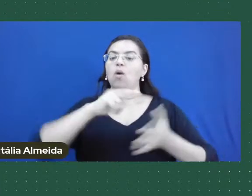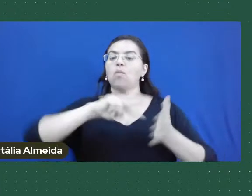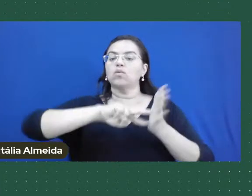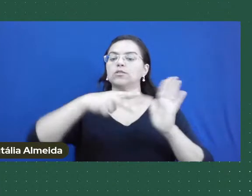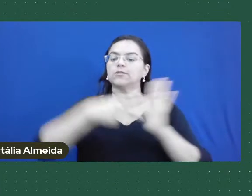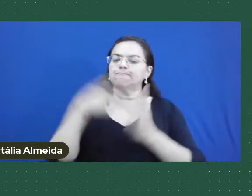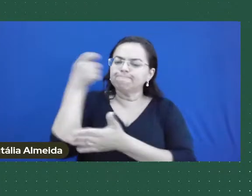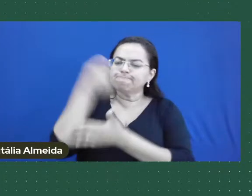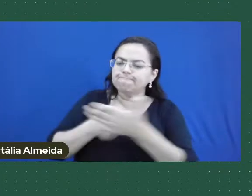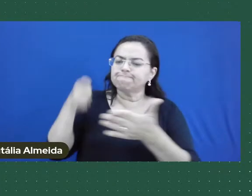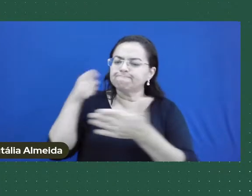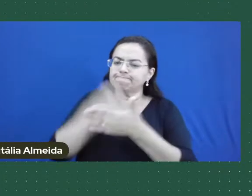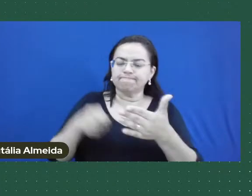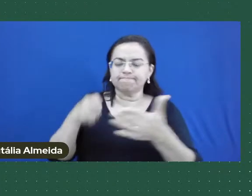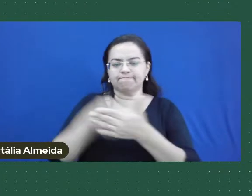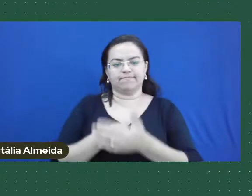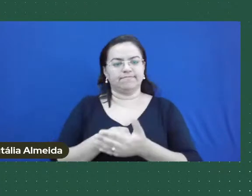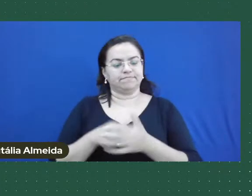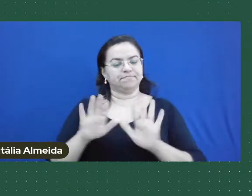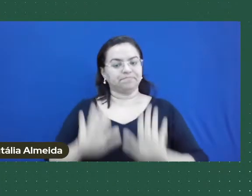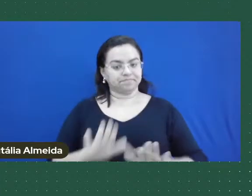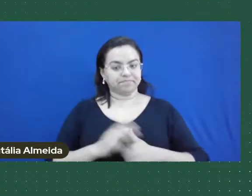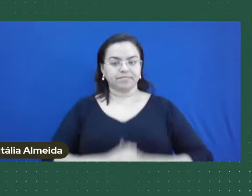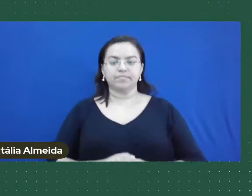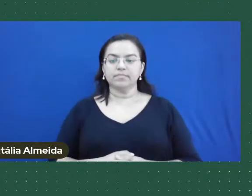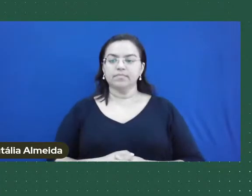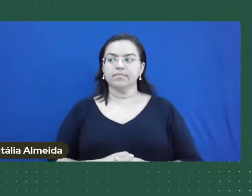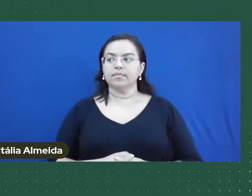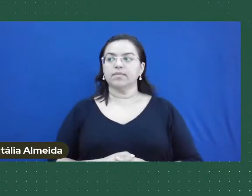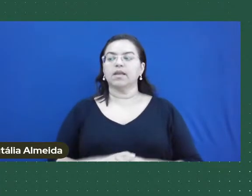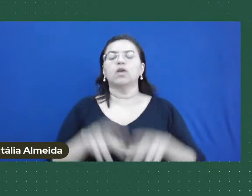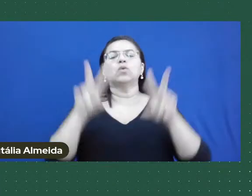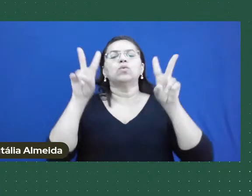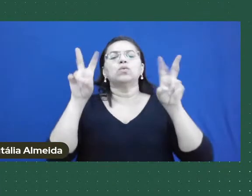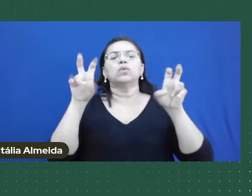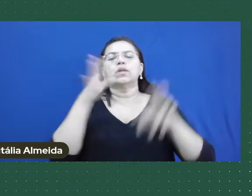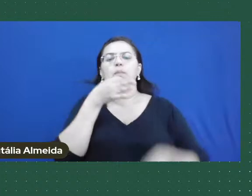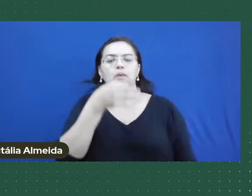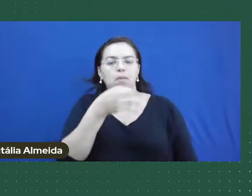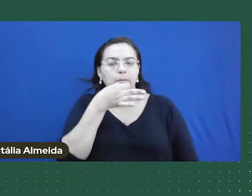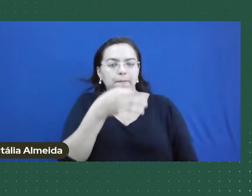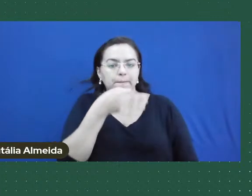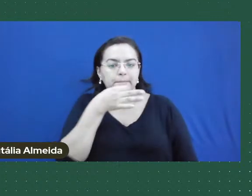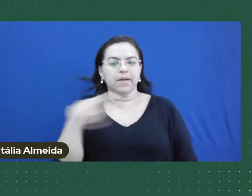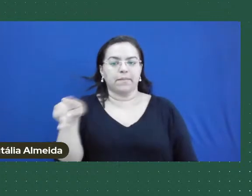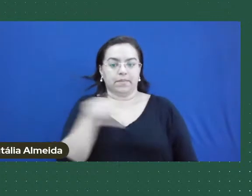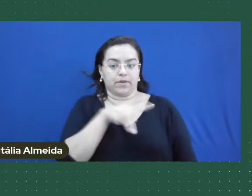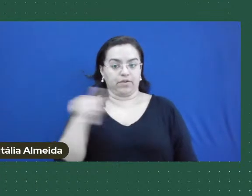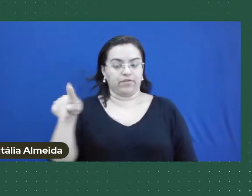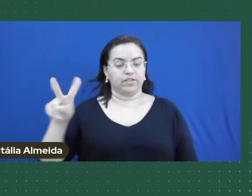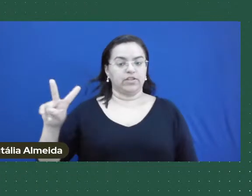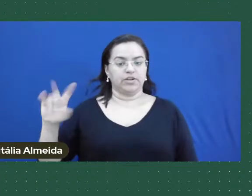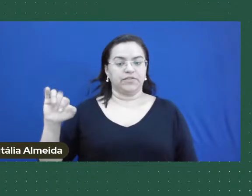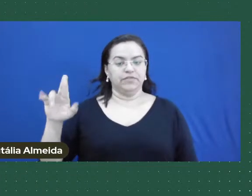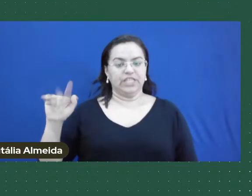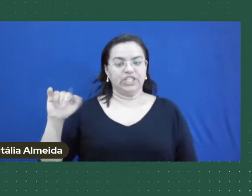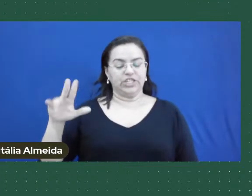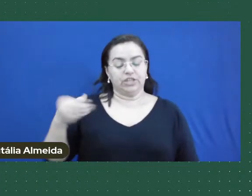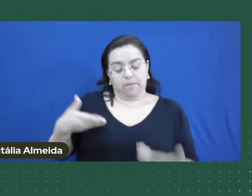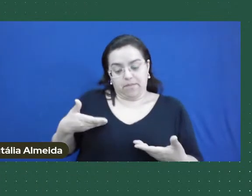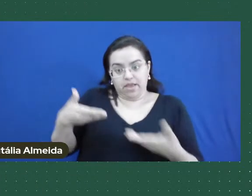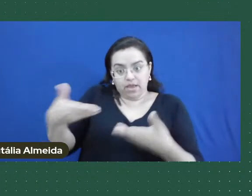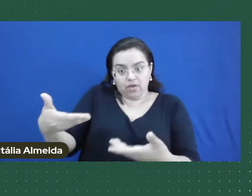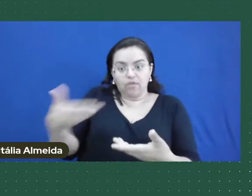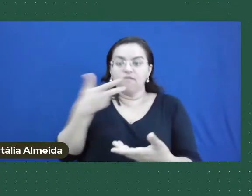resistência. Pois bem, o tema sugerido pela professora Virgínia ao me convidar foi falar sobre